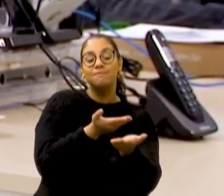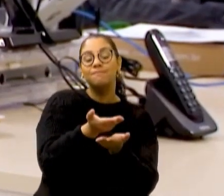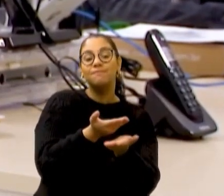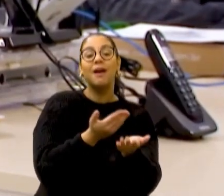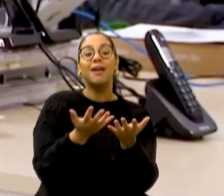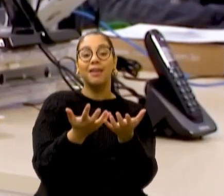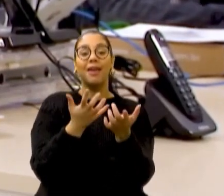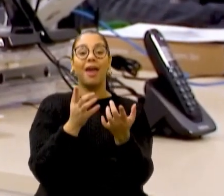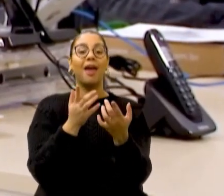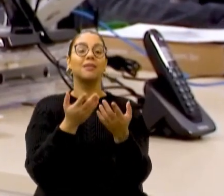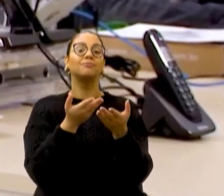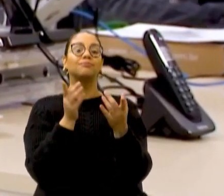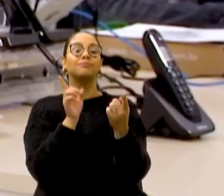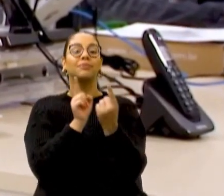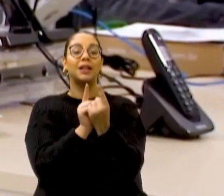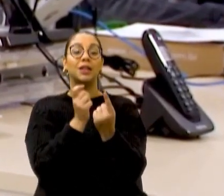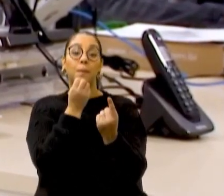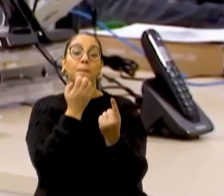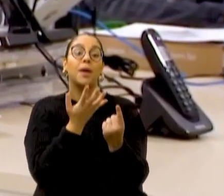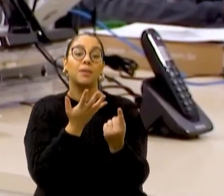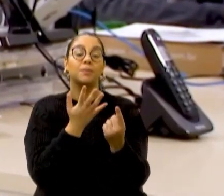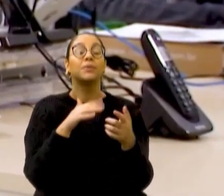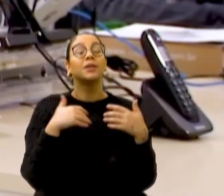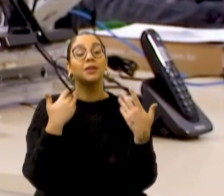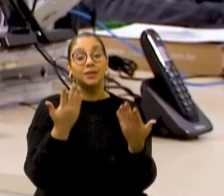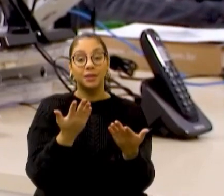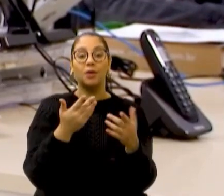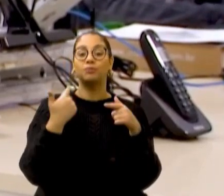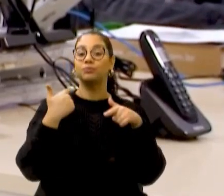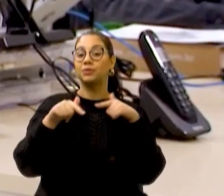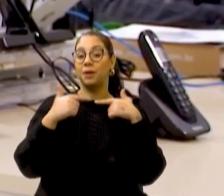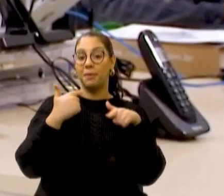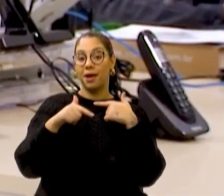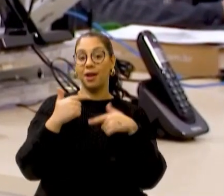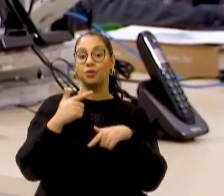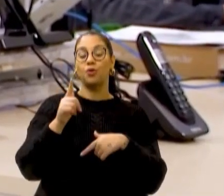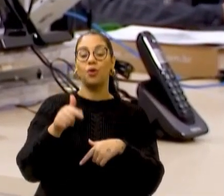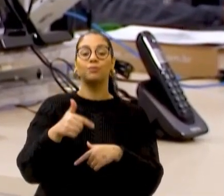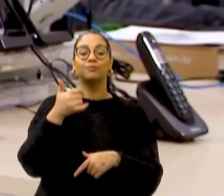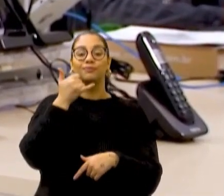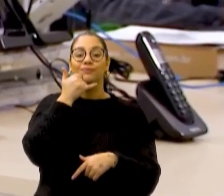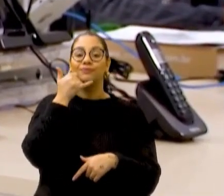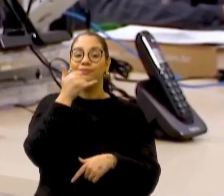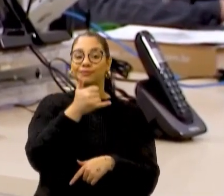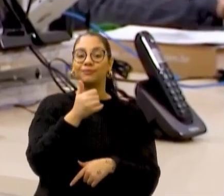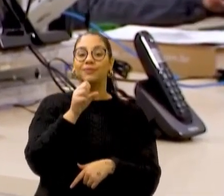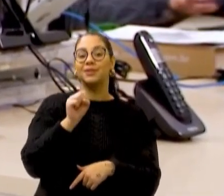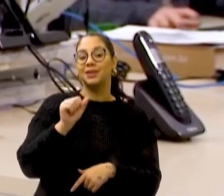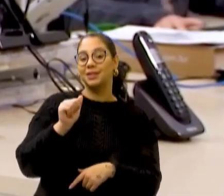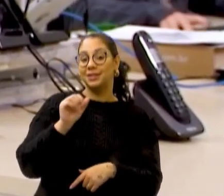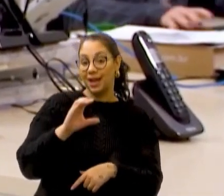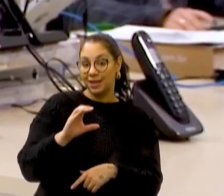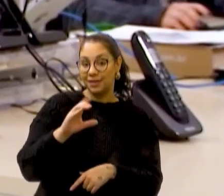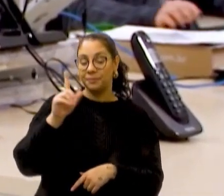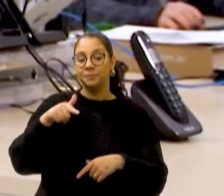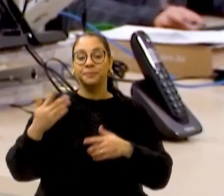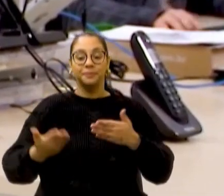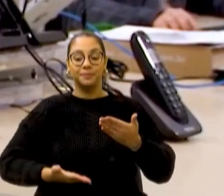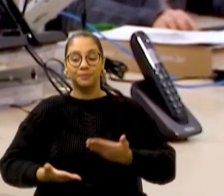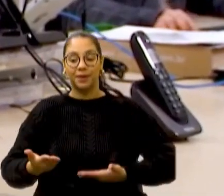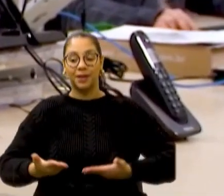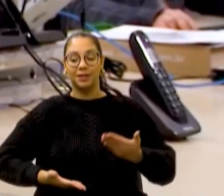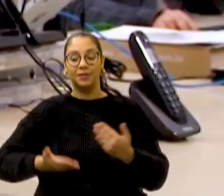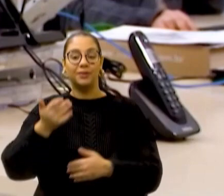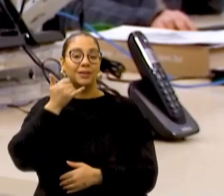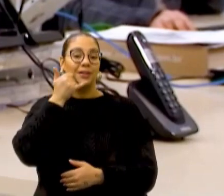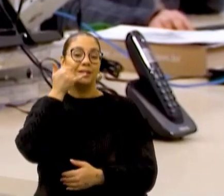muito bem atendido E aí que entra o trabalho do operador de saque o